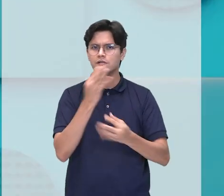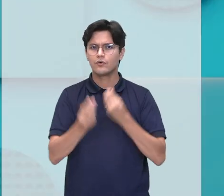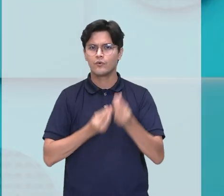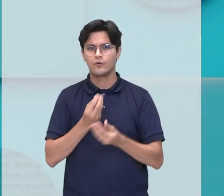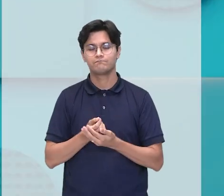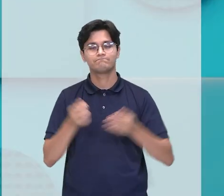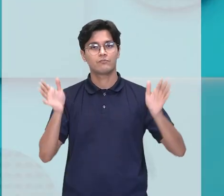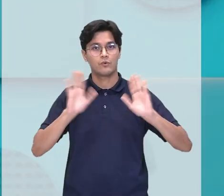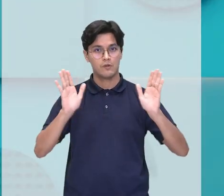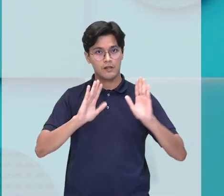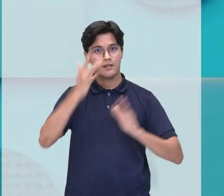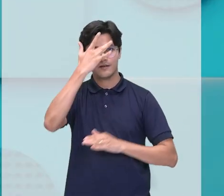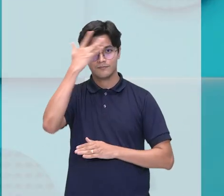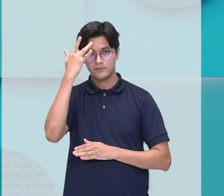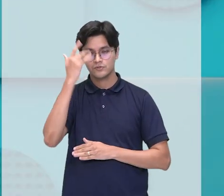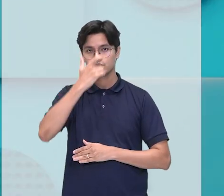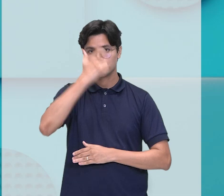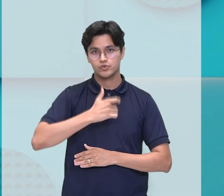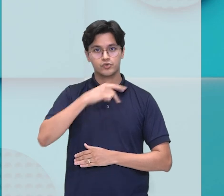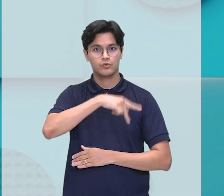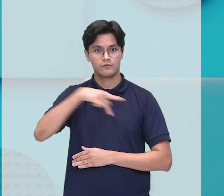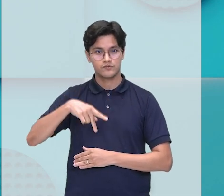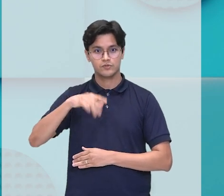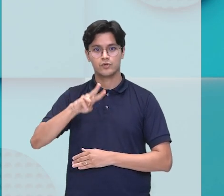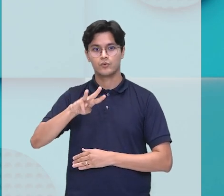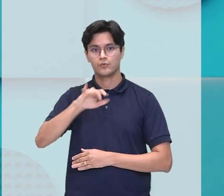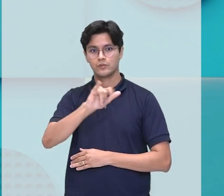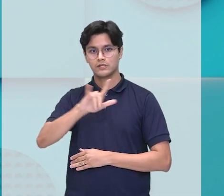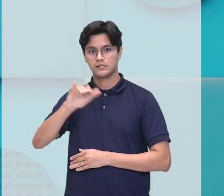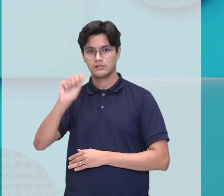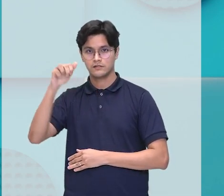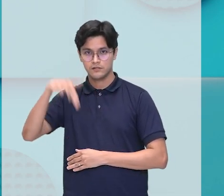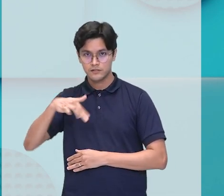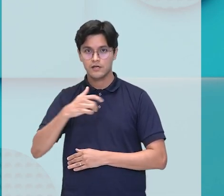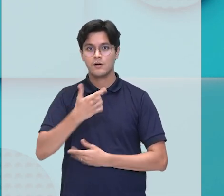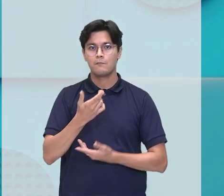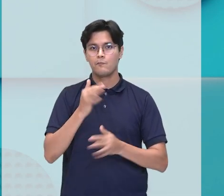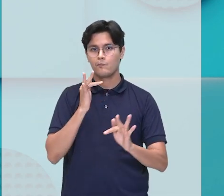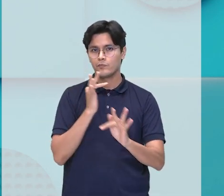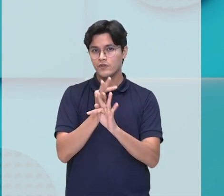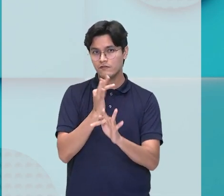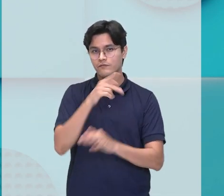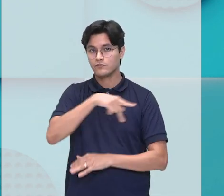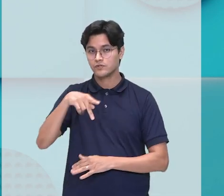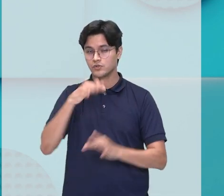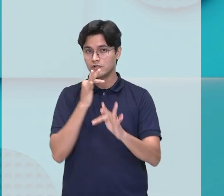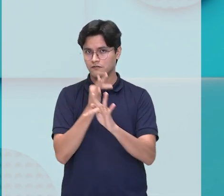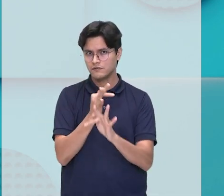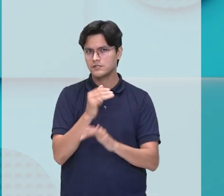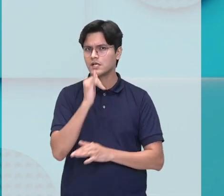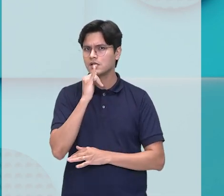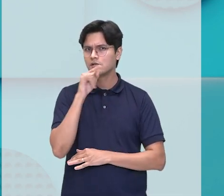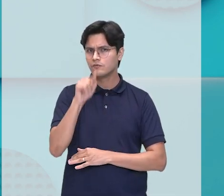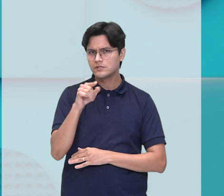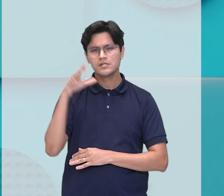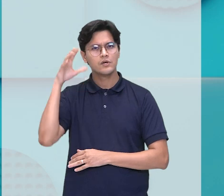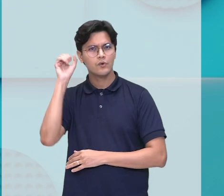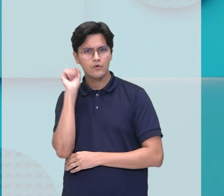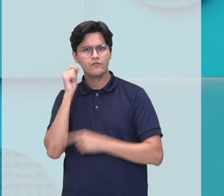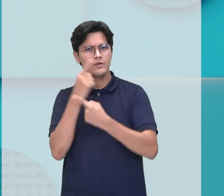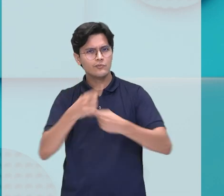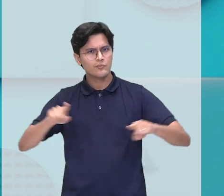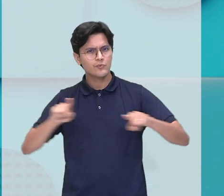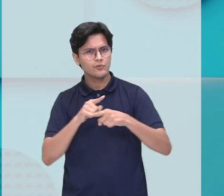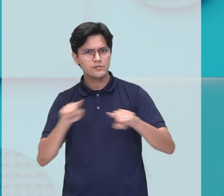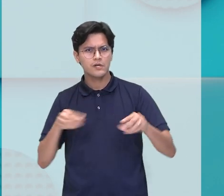Olá pessoal, eu sou o professor William Costa, professor de Física, e você já se perguntou quando você está ouvindo aquela musiquinha